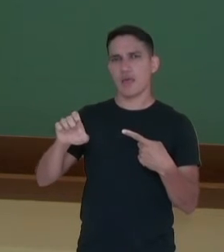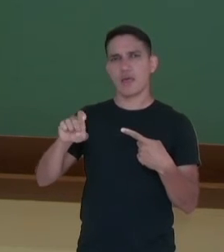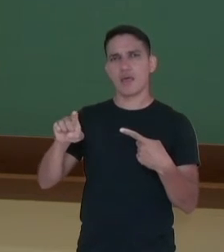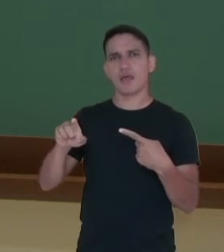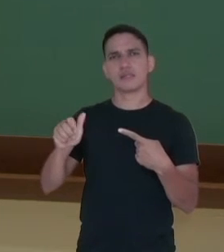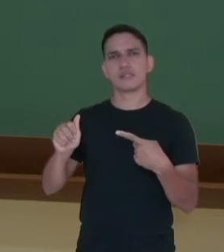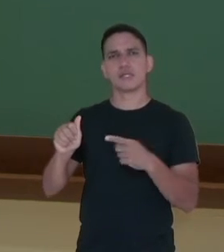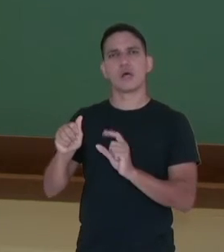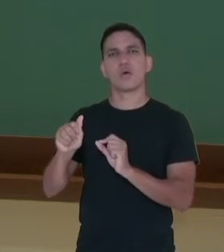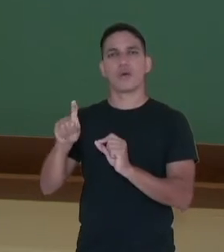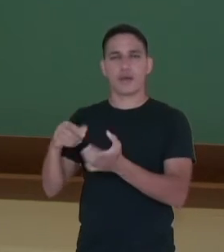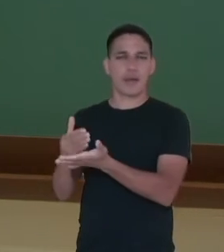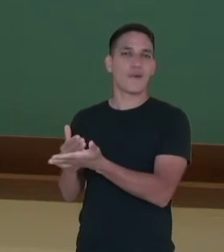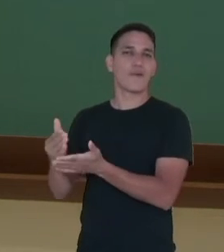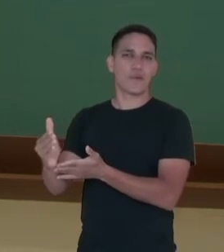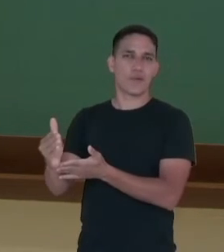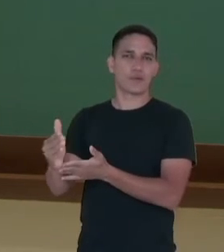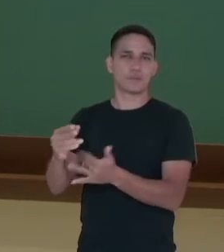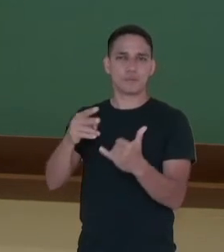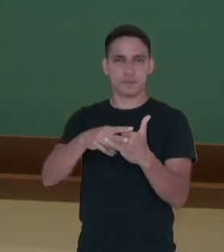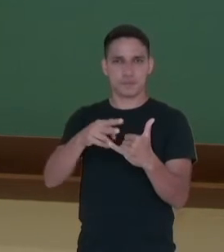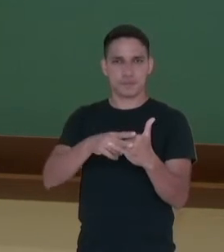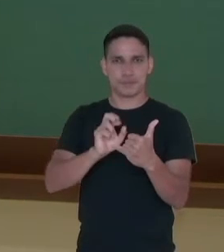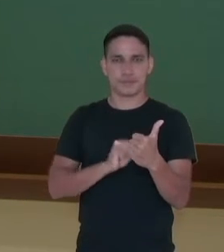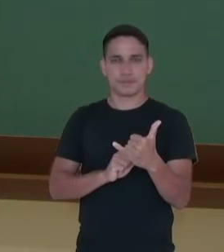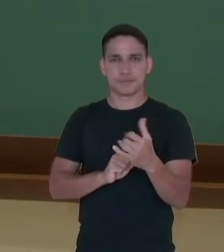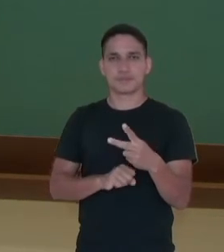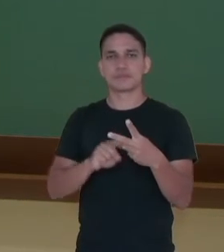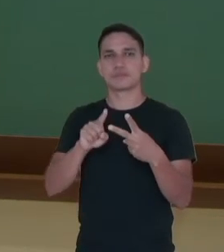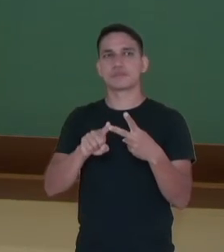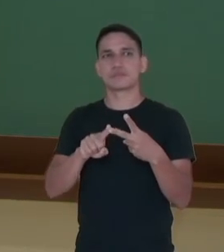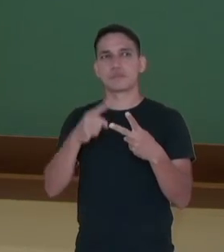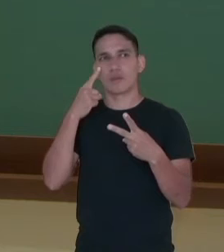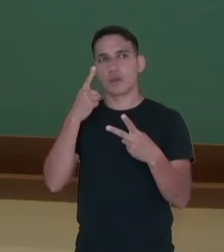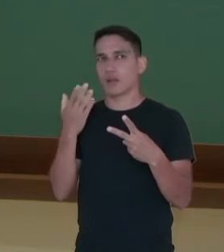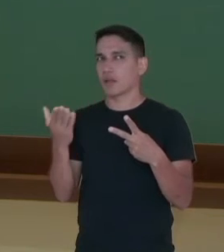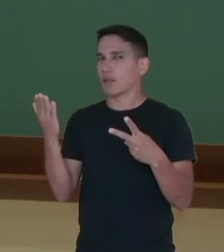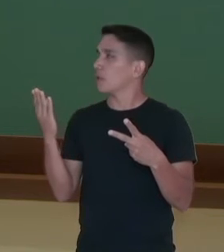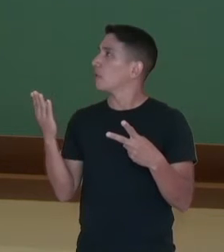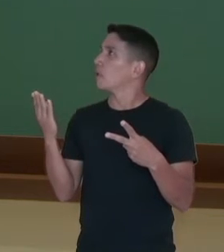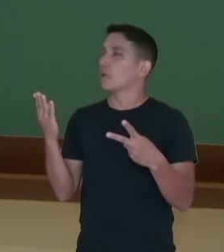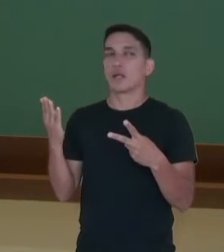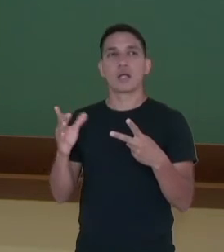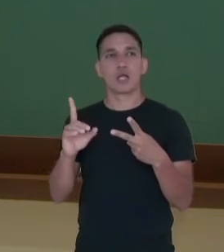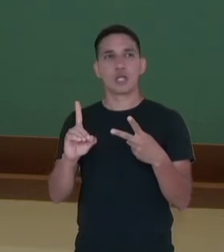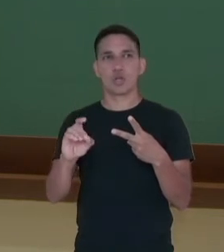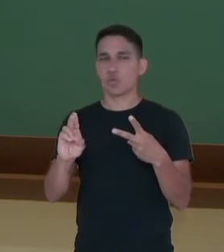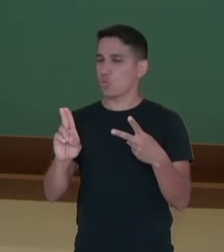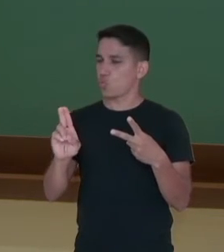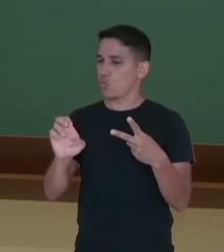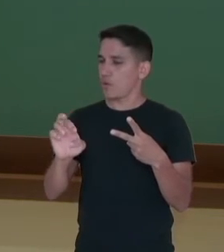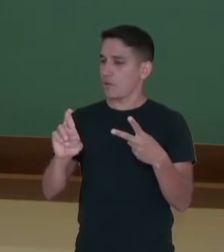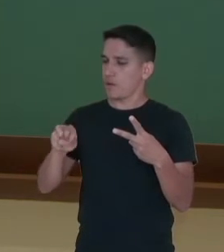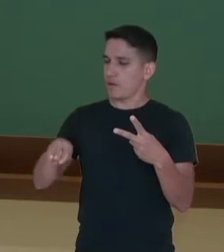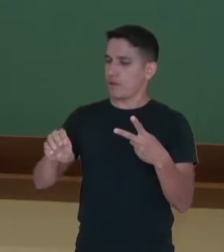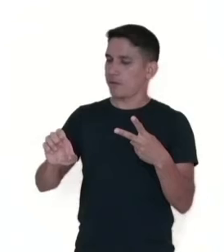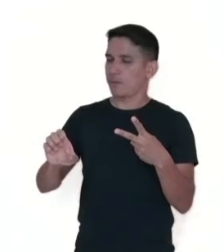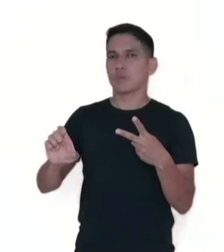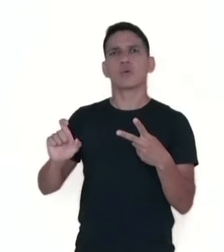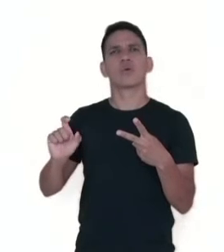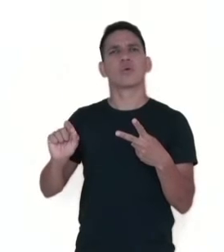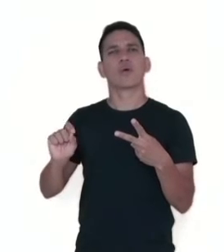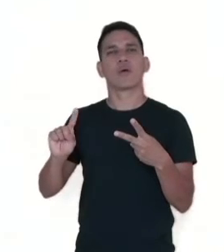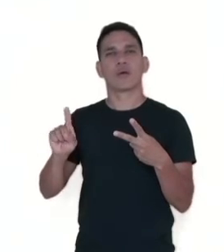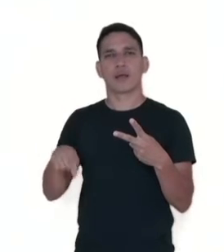tá? Começar, né? Ángeles, que é um nome aqui, duerme bem todos os dias, ou